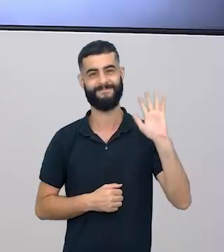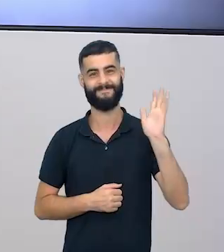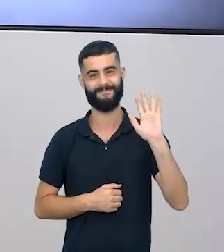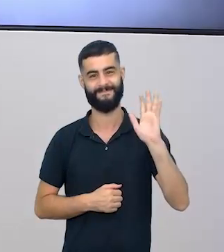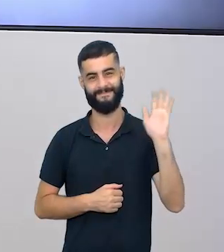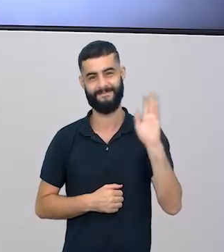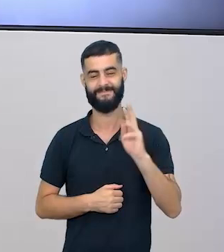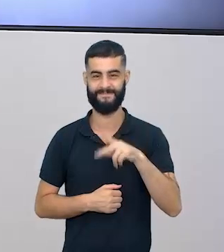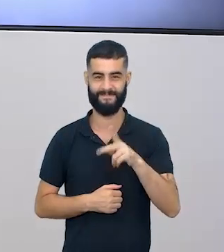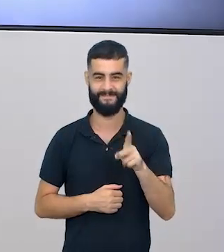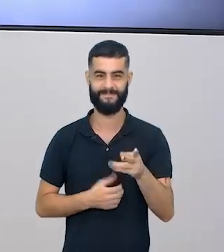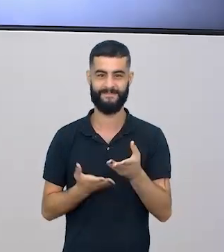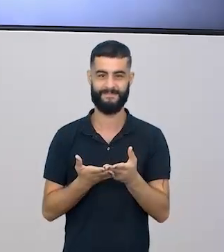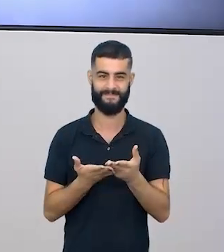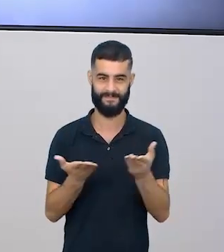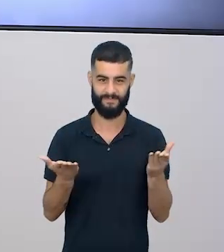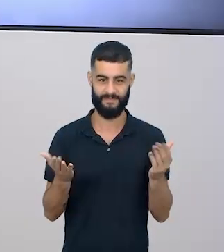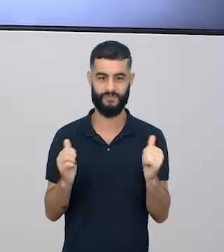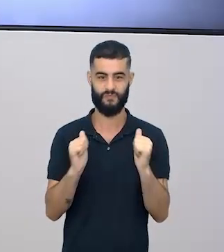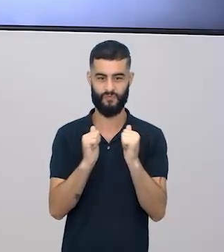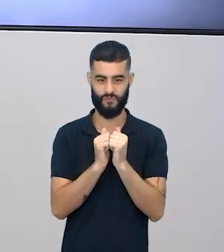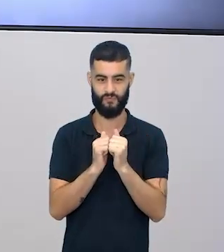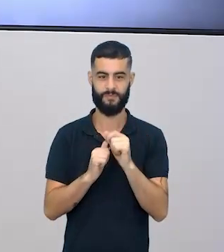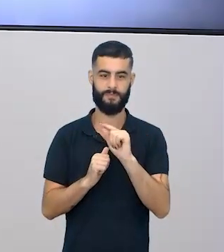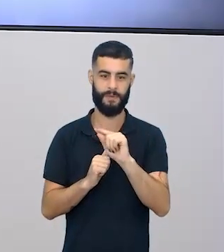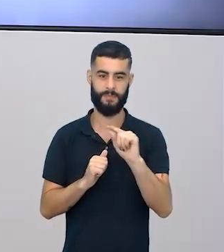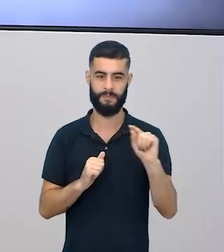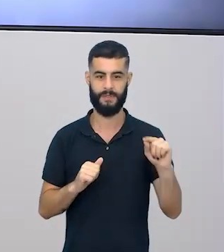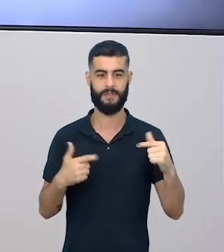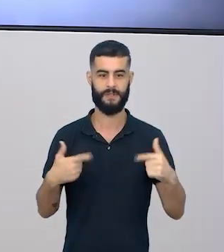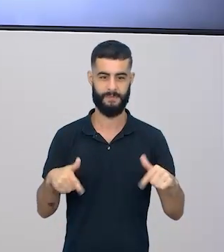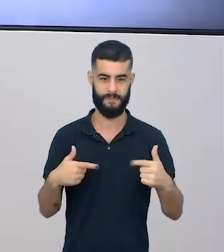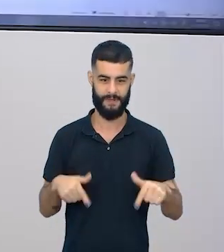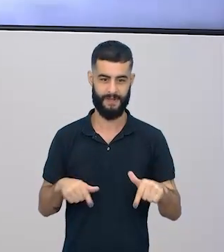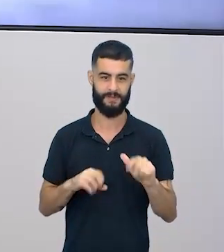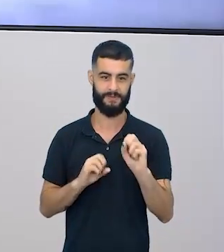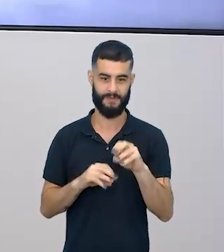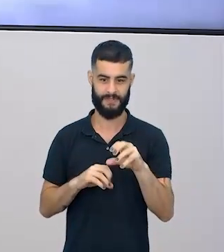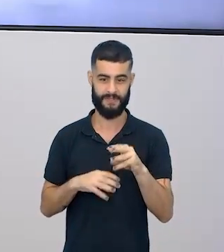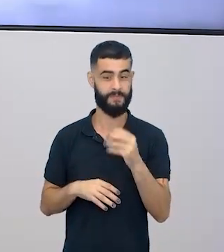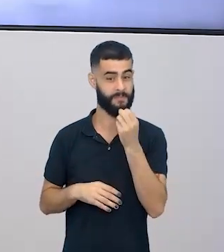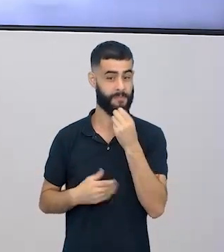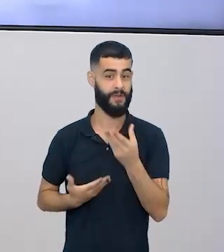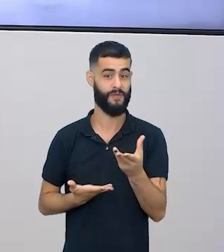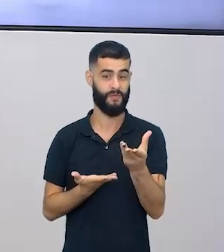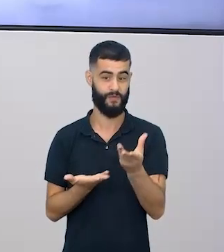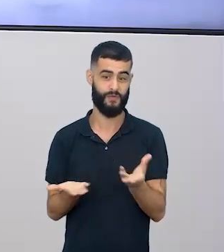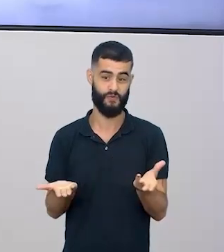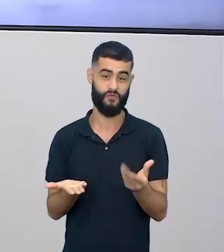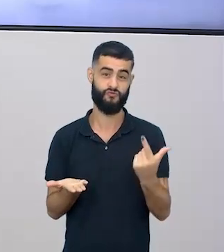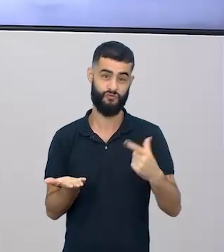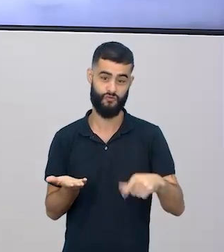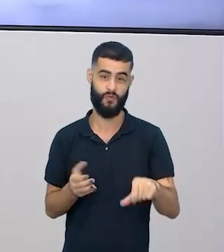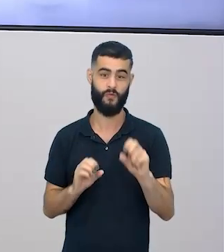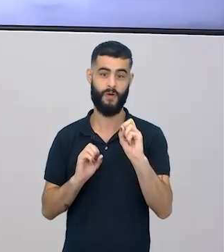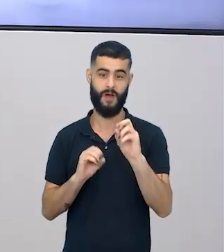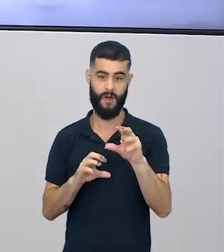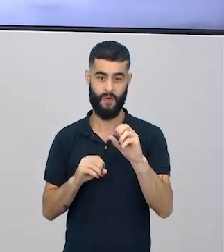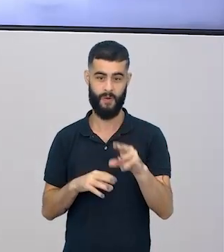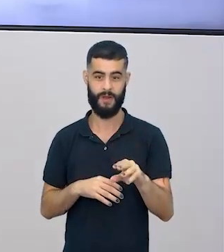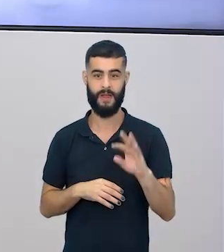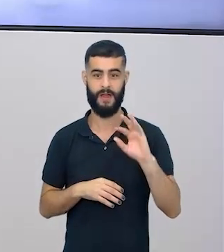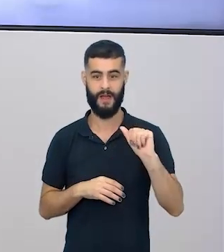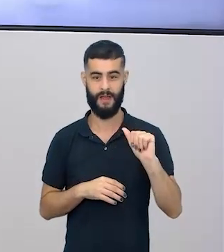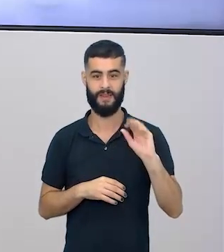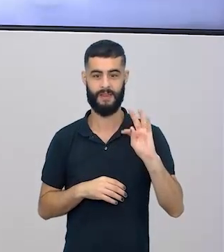professores, professoras e demais profissionais de educação, sejam muito bem-vindos a mais uma formação da ATPC. Hoje nós vamos tratar